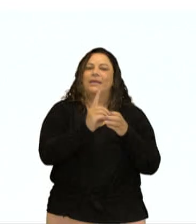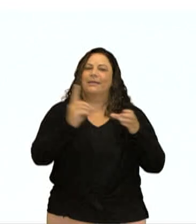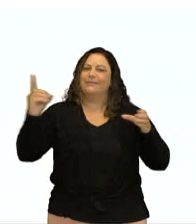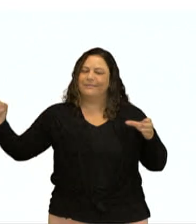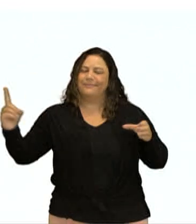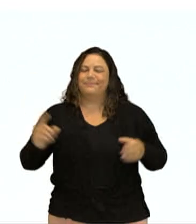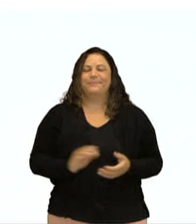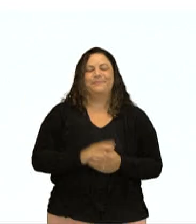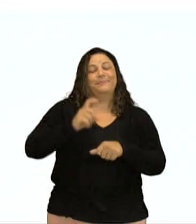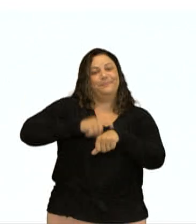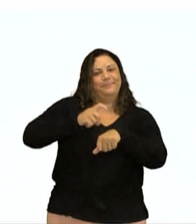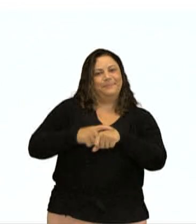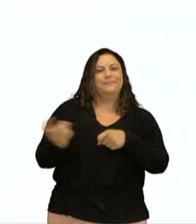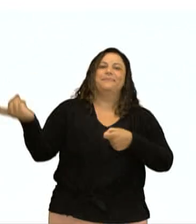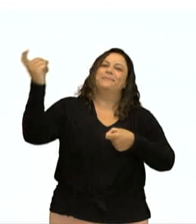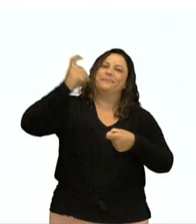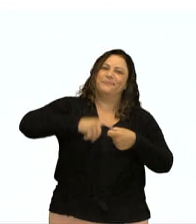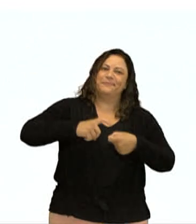tempinho e já retorno.